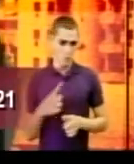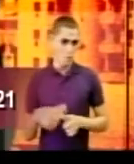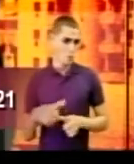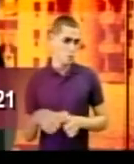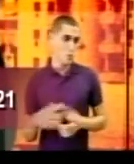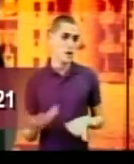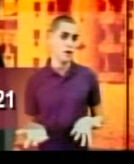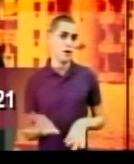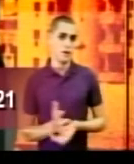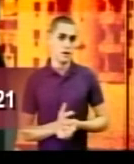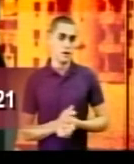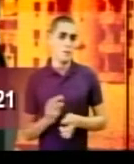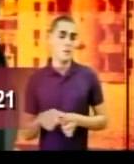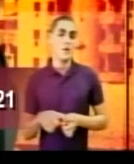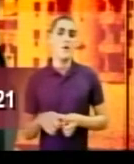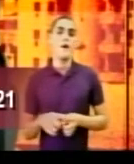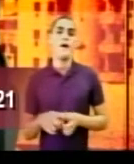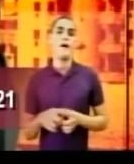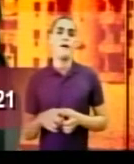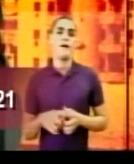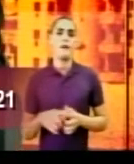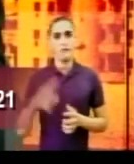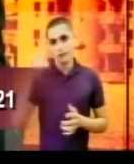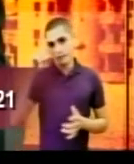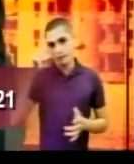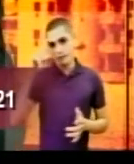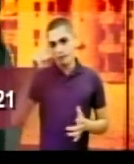foi uma determinação, foi um